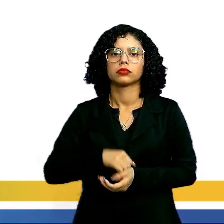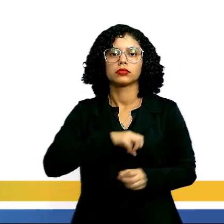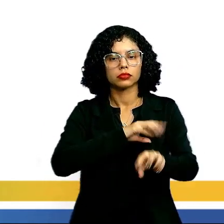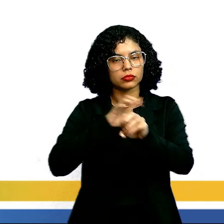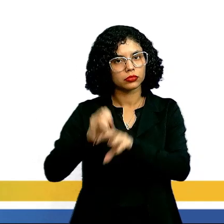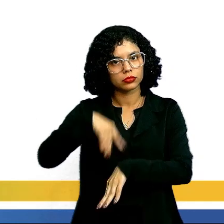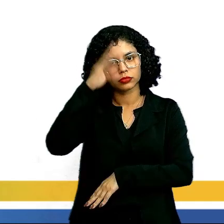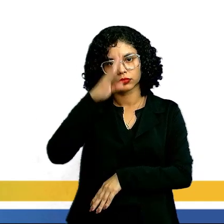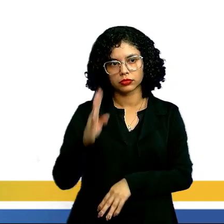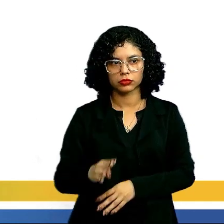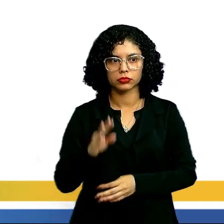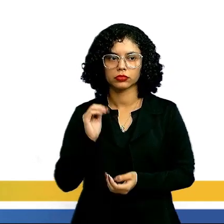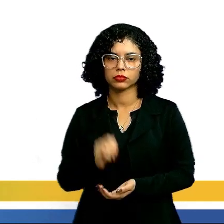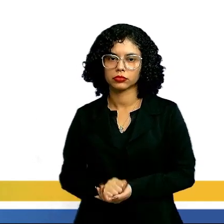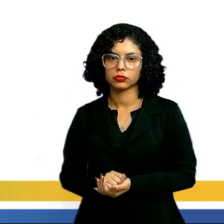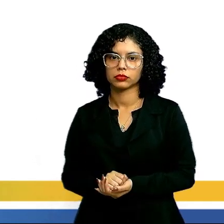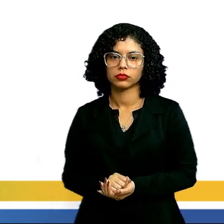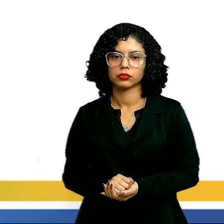crianças matriculadas